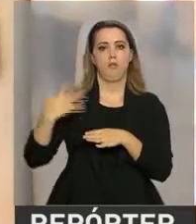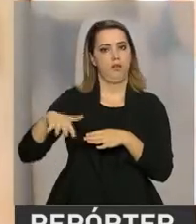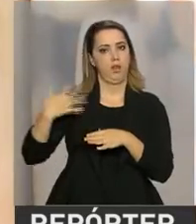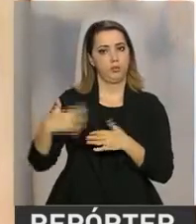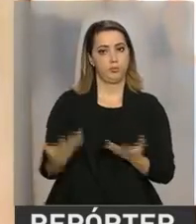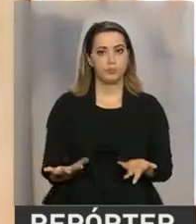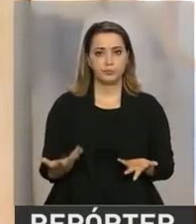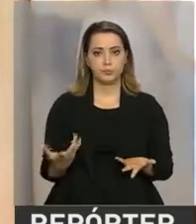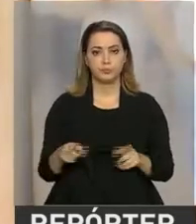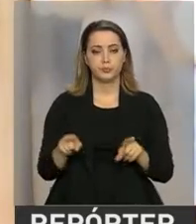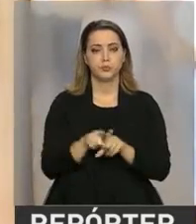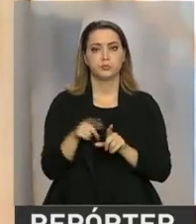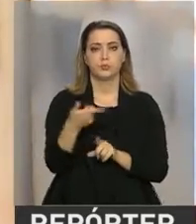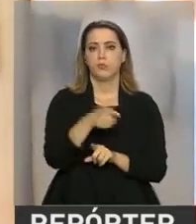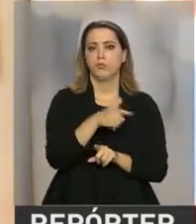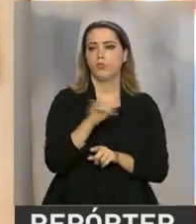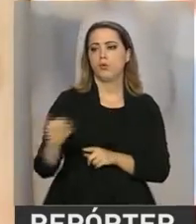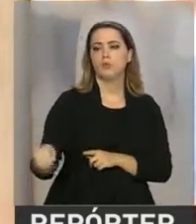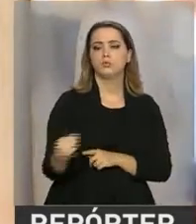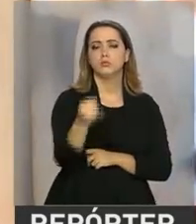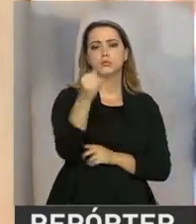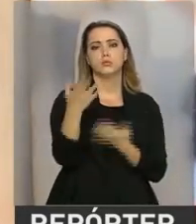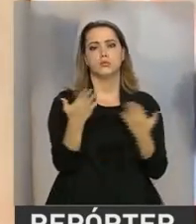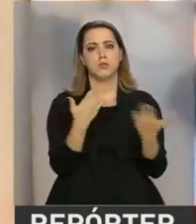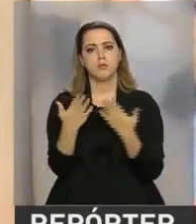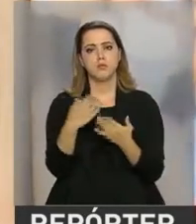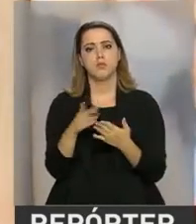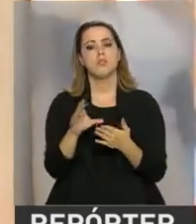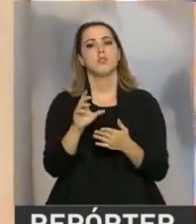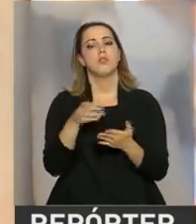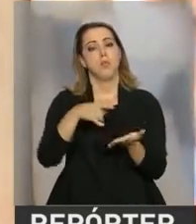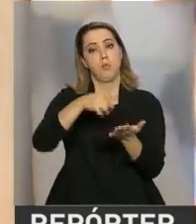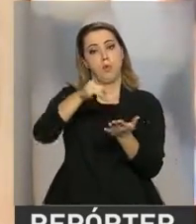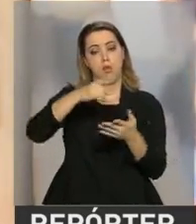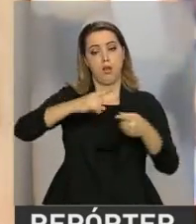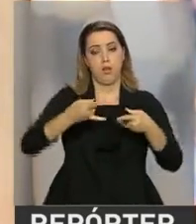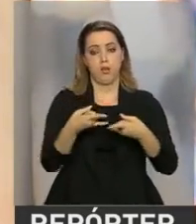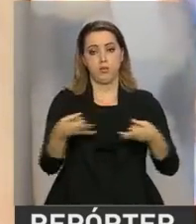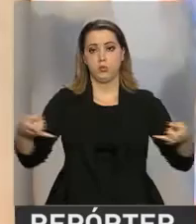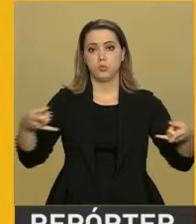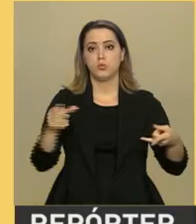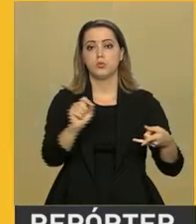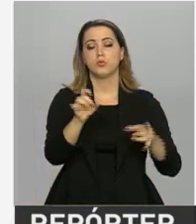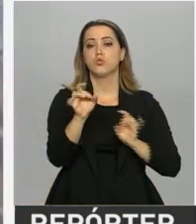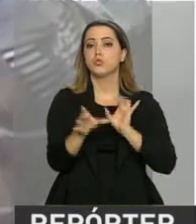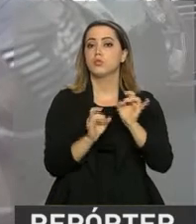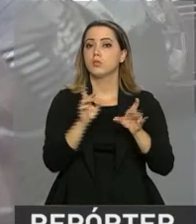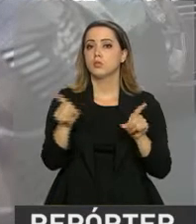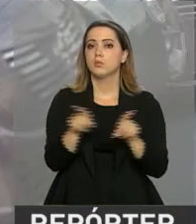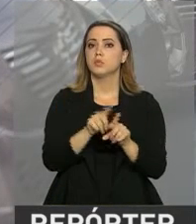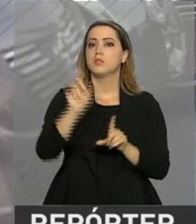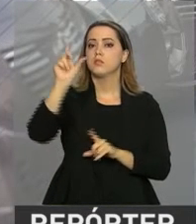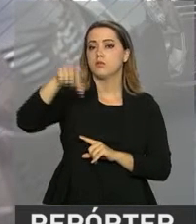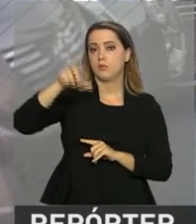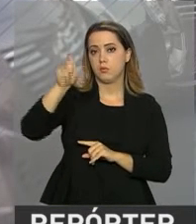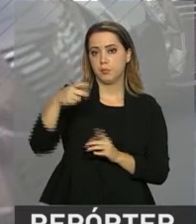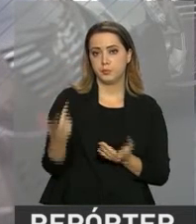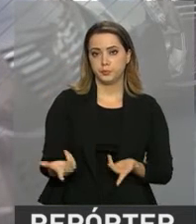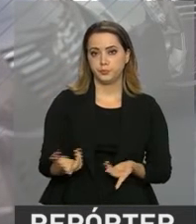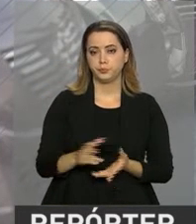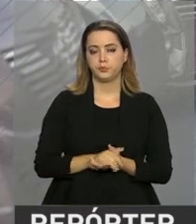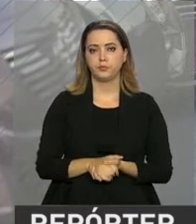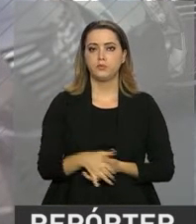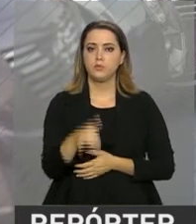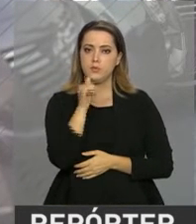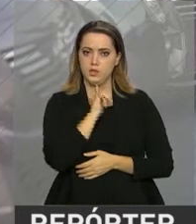também influencia outras taxas de juros, como a do cheque especial e a do cartão de crédito. Vamos dar um exemplo. Com a Selic alta,